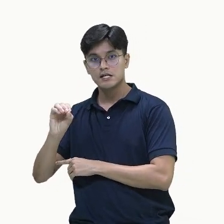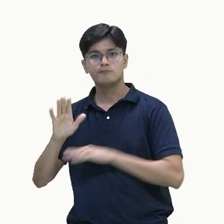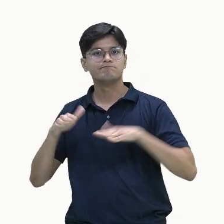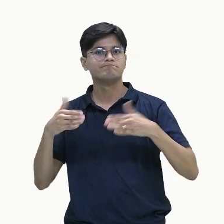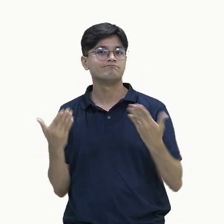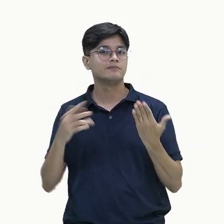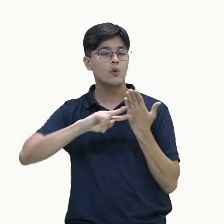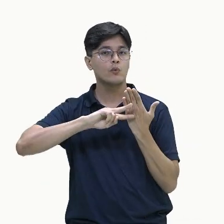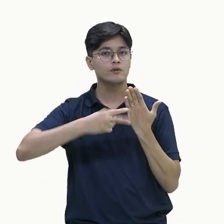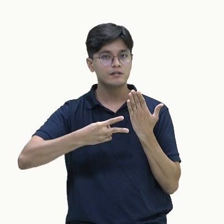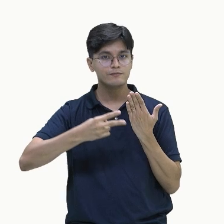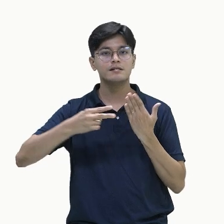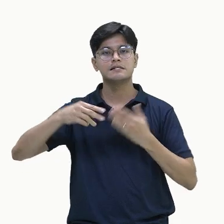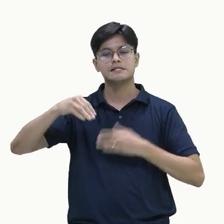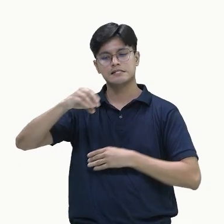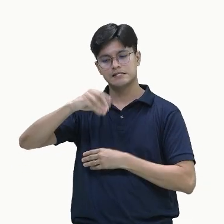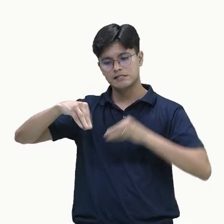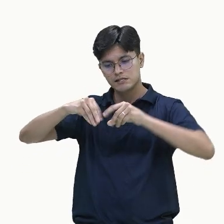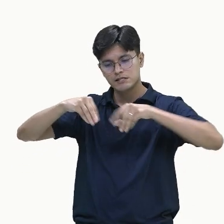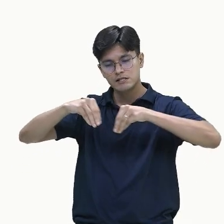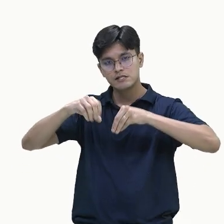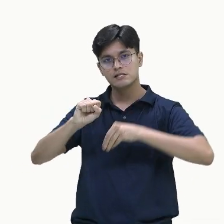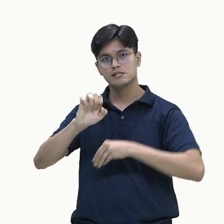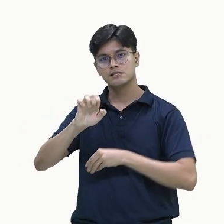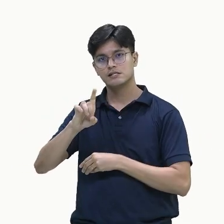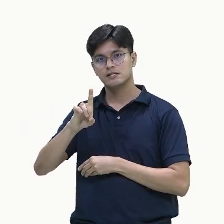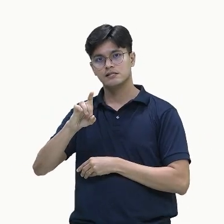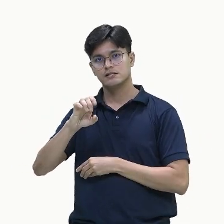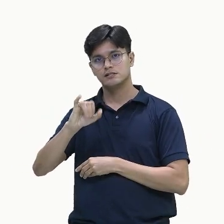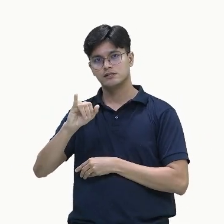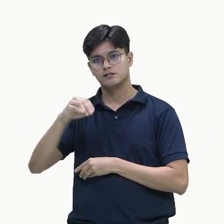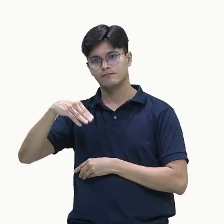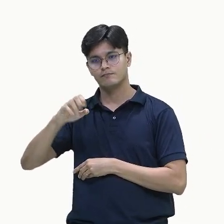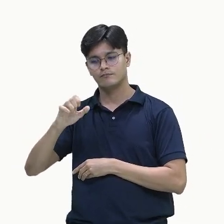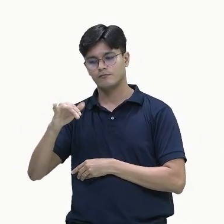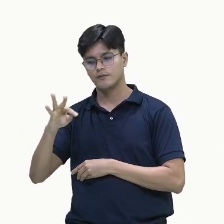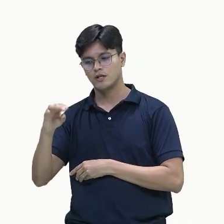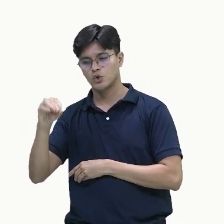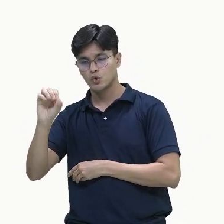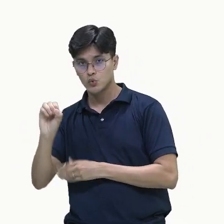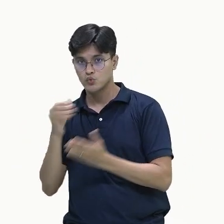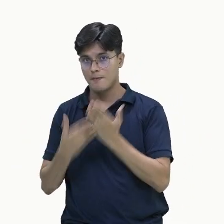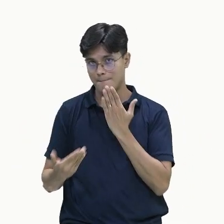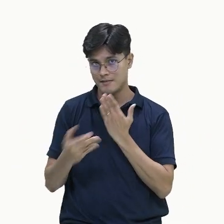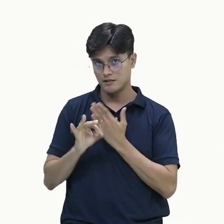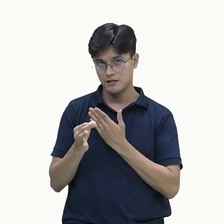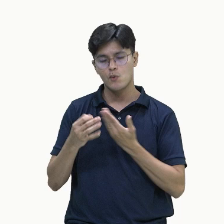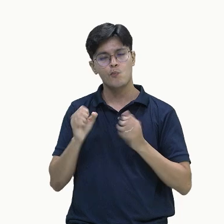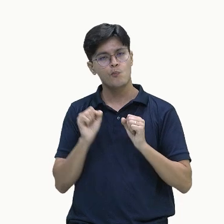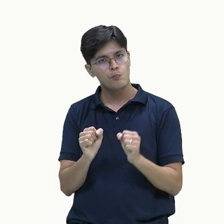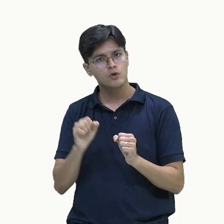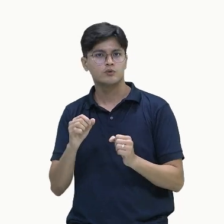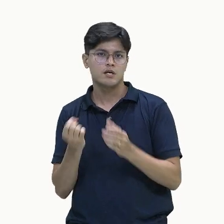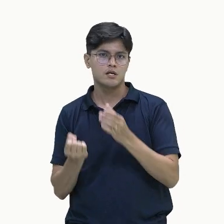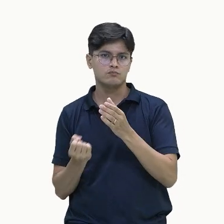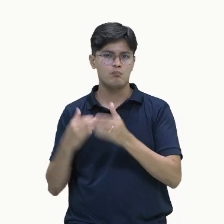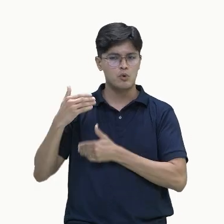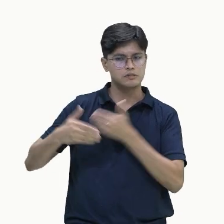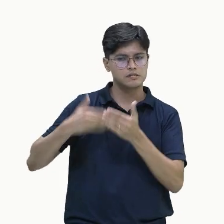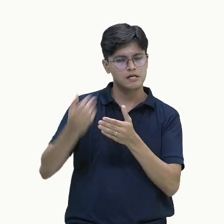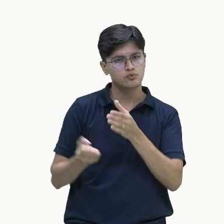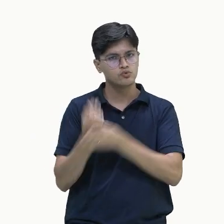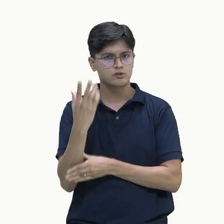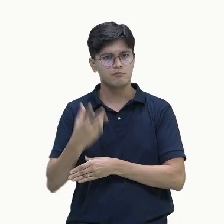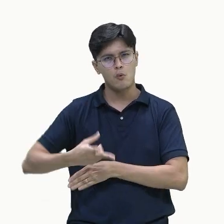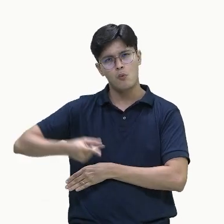aqui sedimentos, tá bom? Então, sempre lembrem disso. E podem também ter formações antigas ou formações recentes, né? Depende